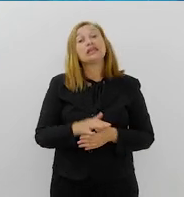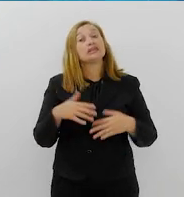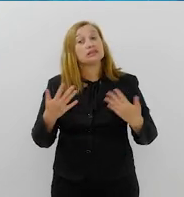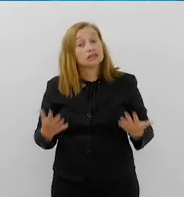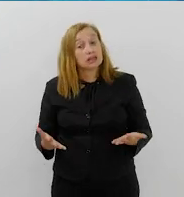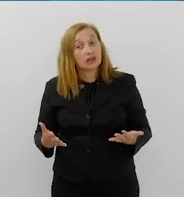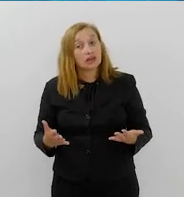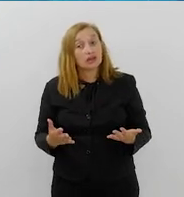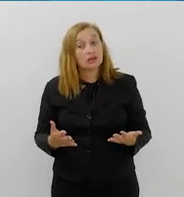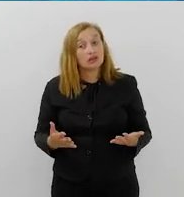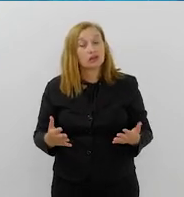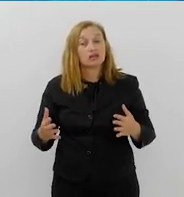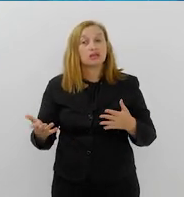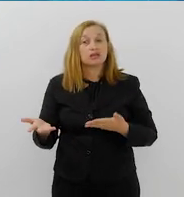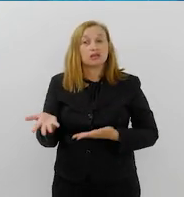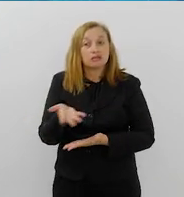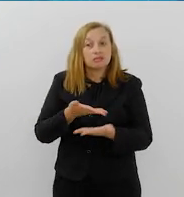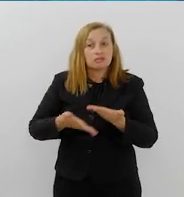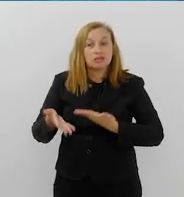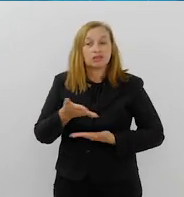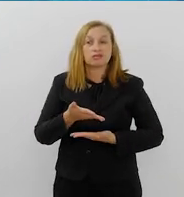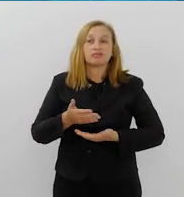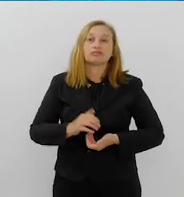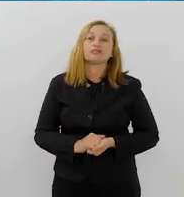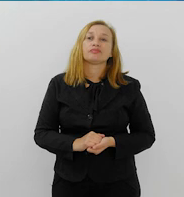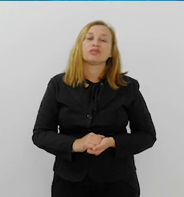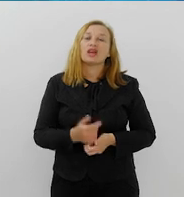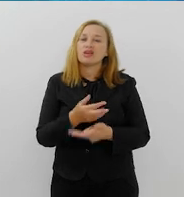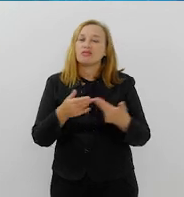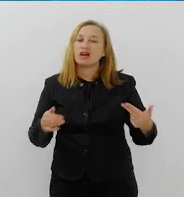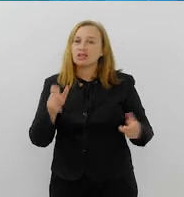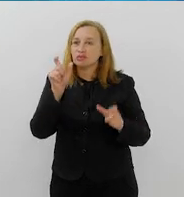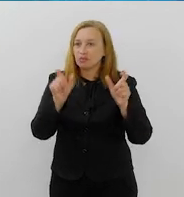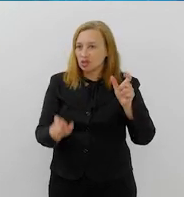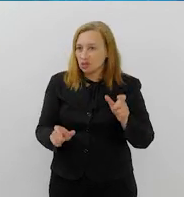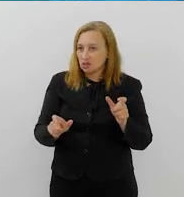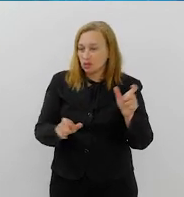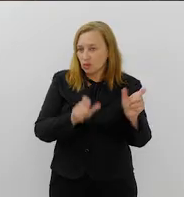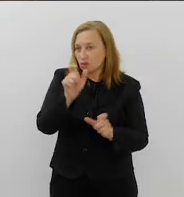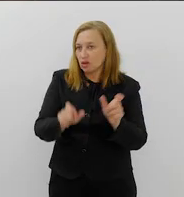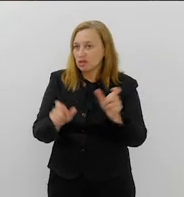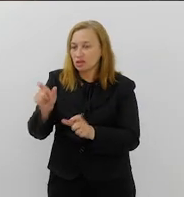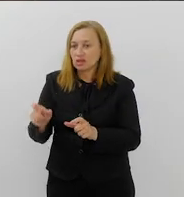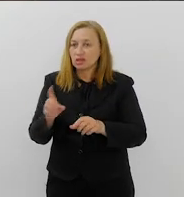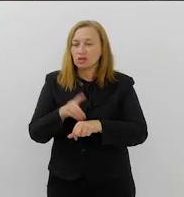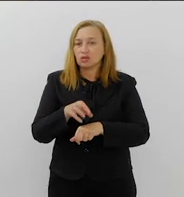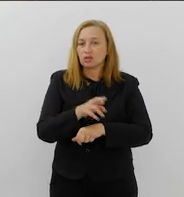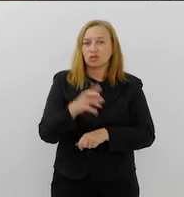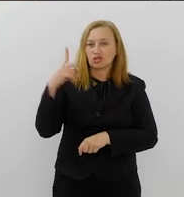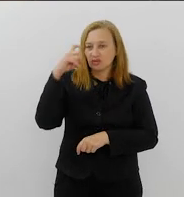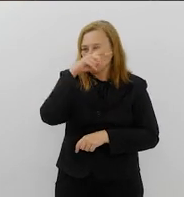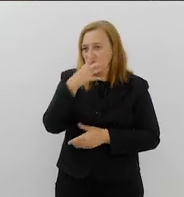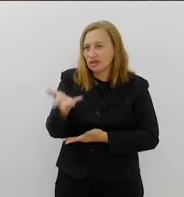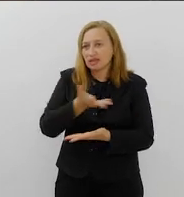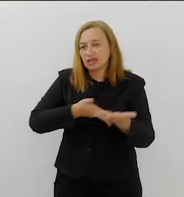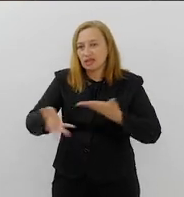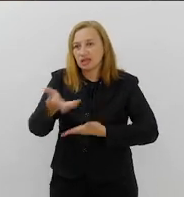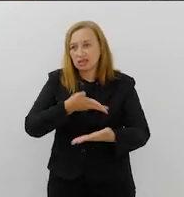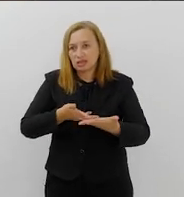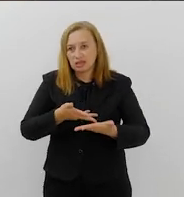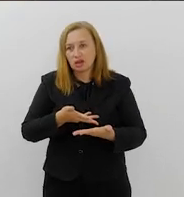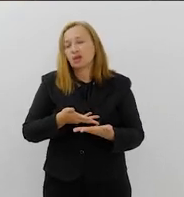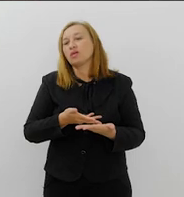Né? Então, que essa interação permite. Muitas pessoas, doutora, com dificuldade de